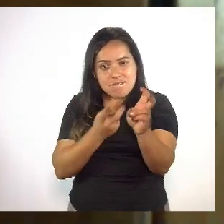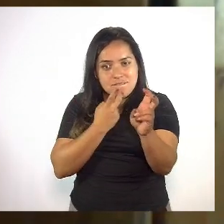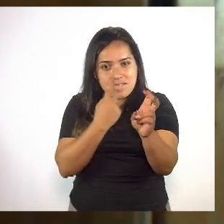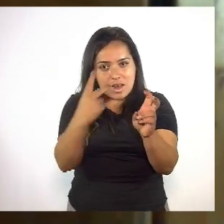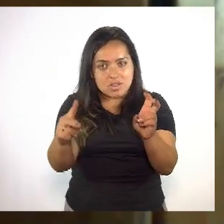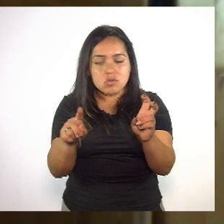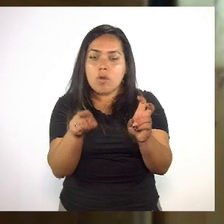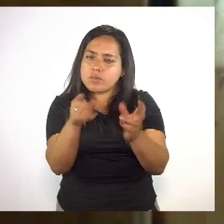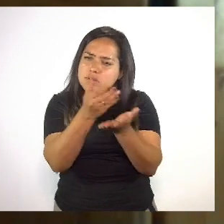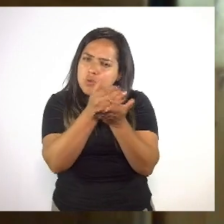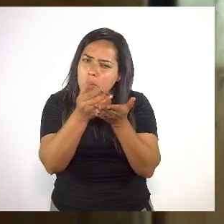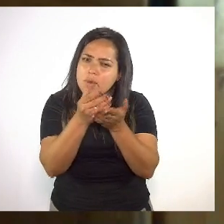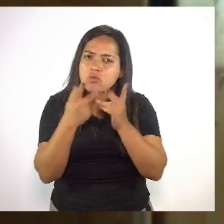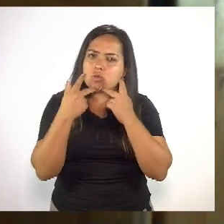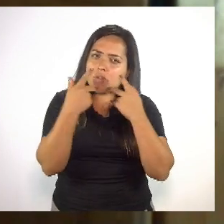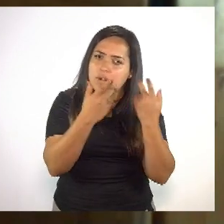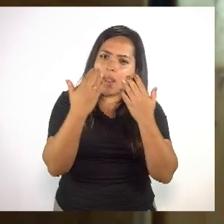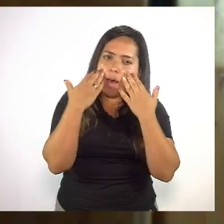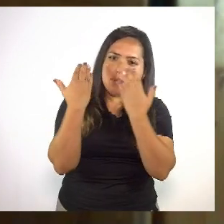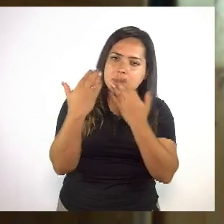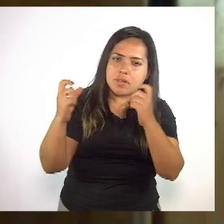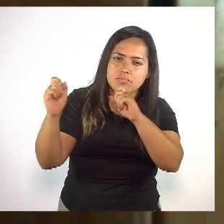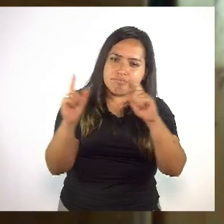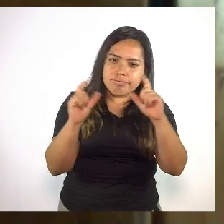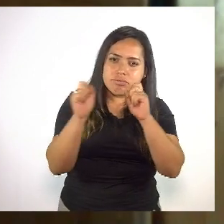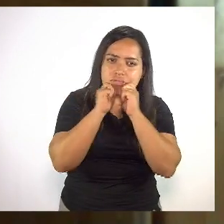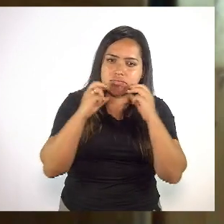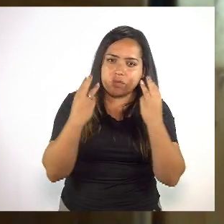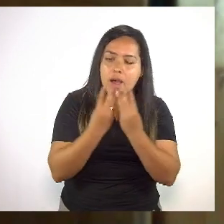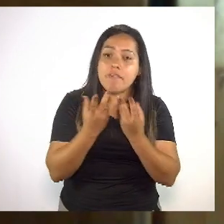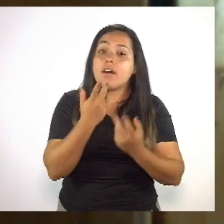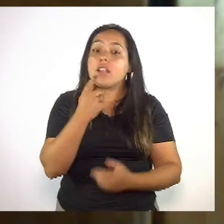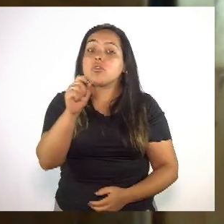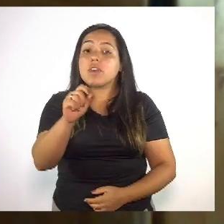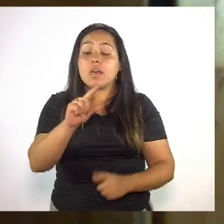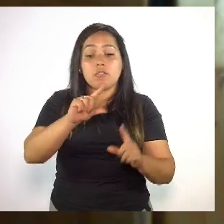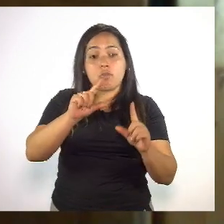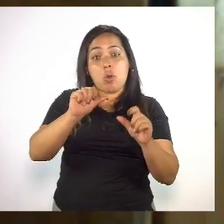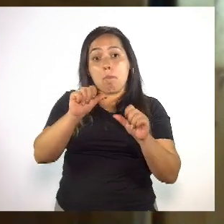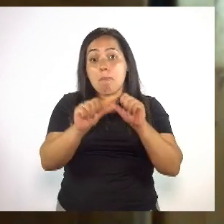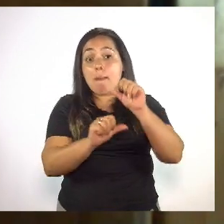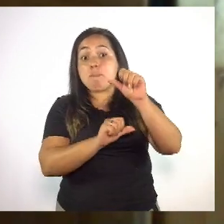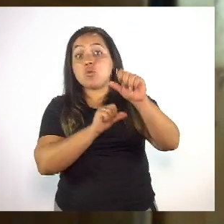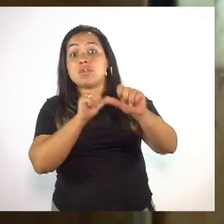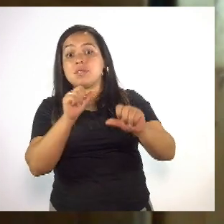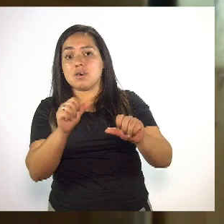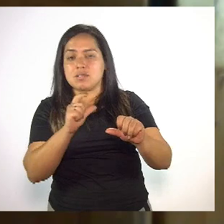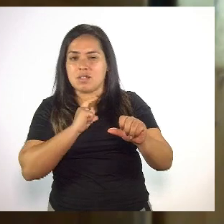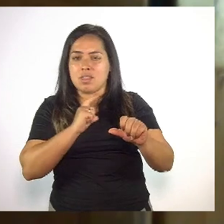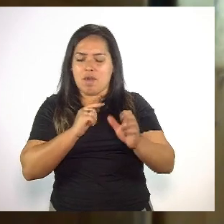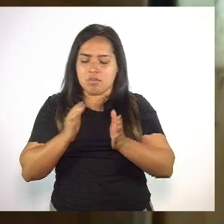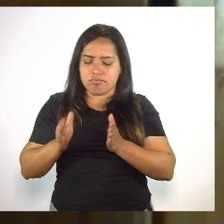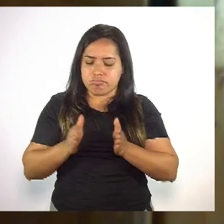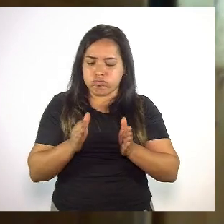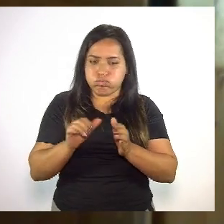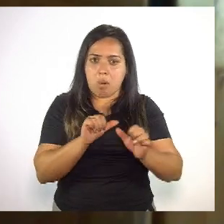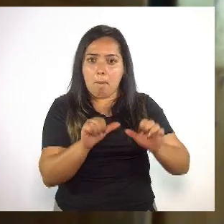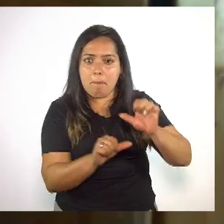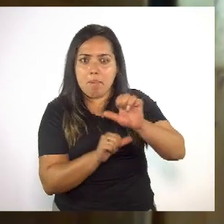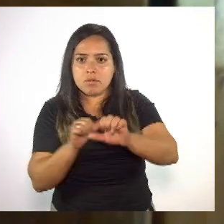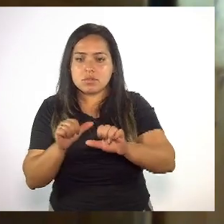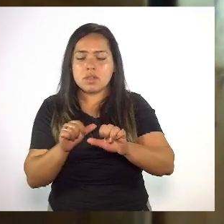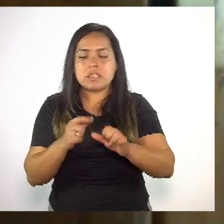abriu a sua apresentação dizendo que houve uma reversão de tendências, ainda que não